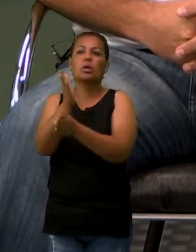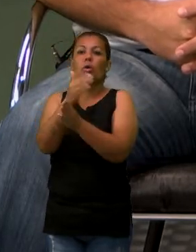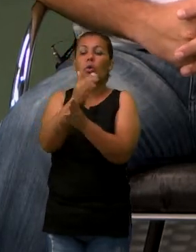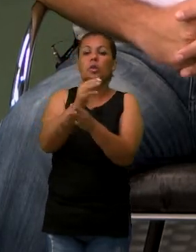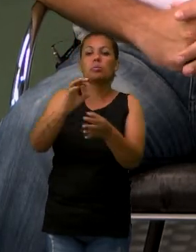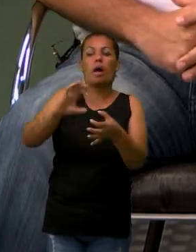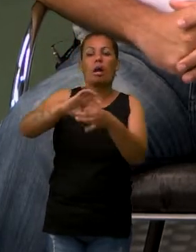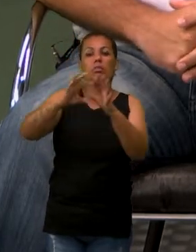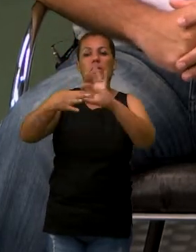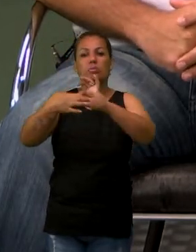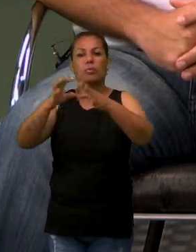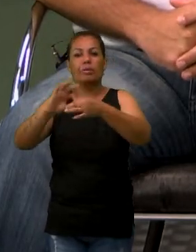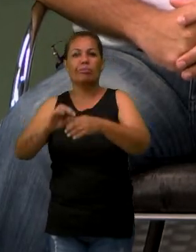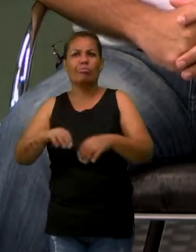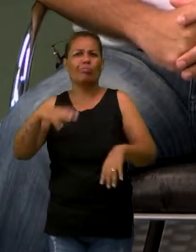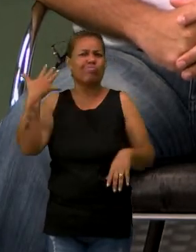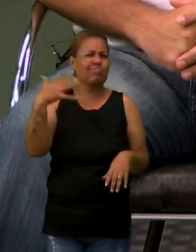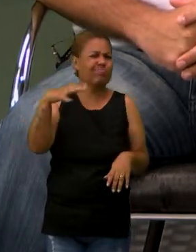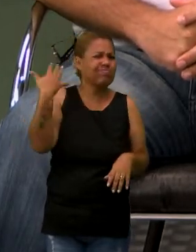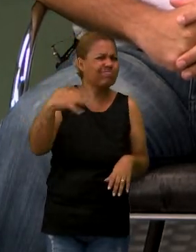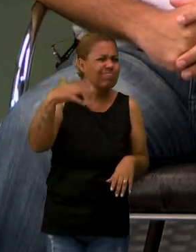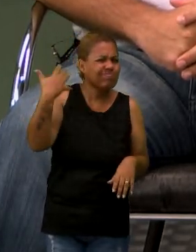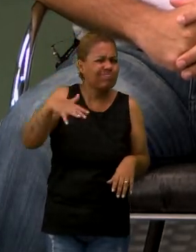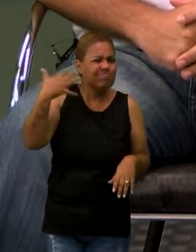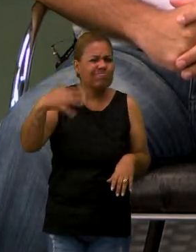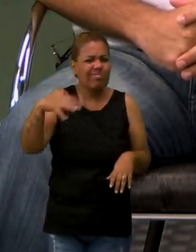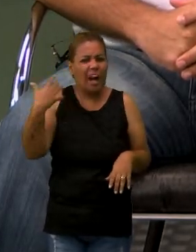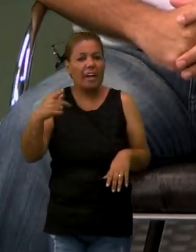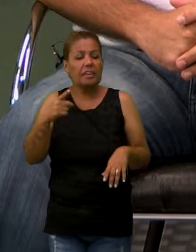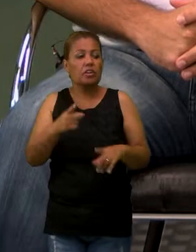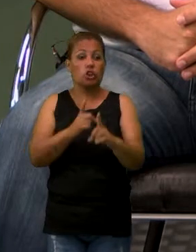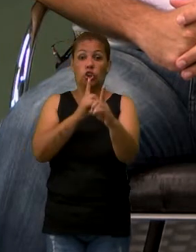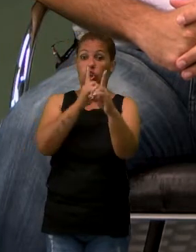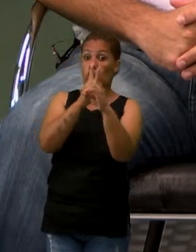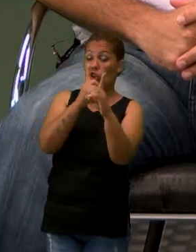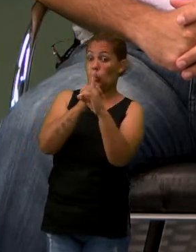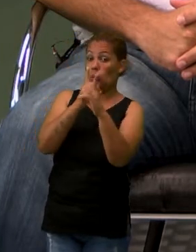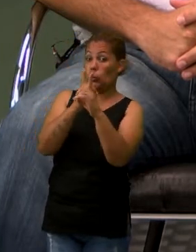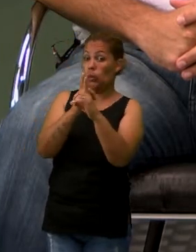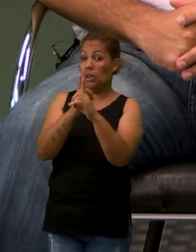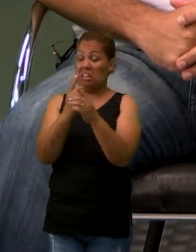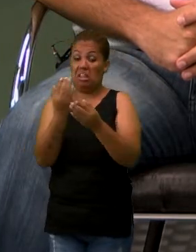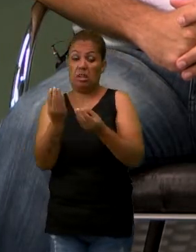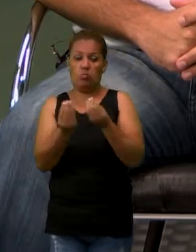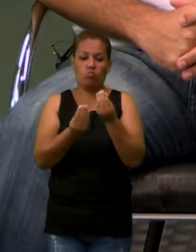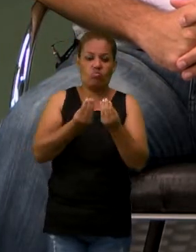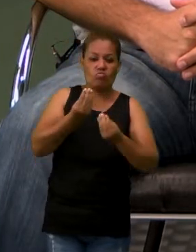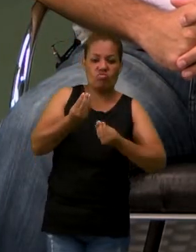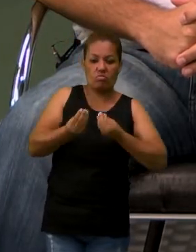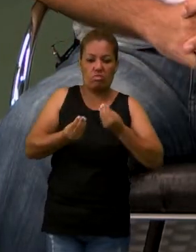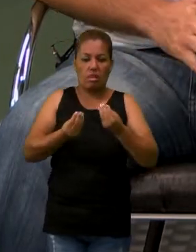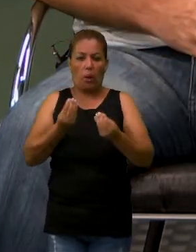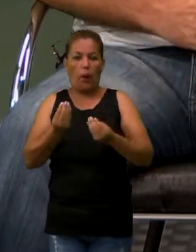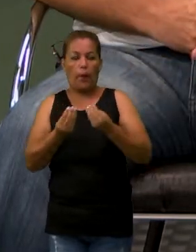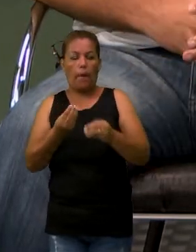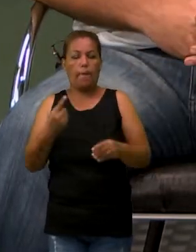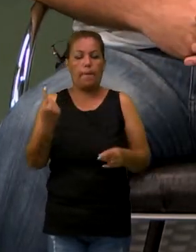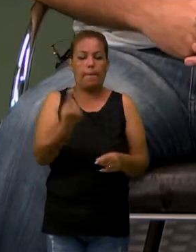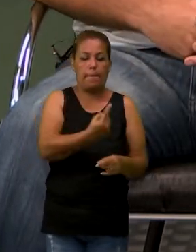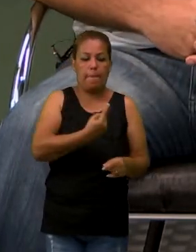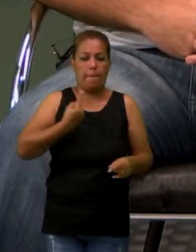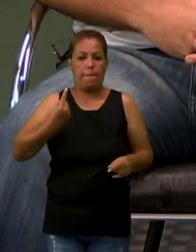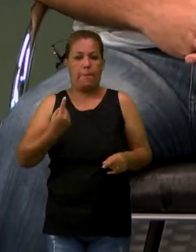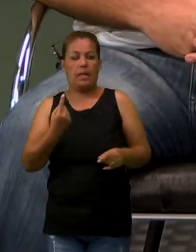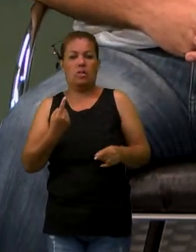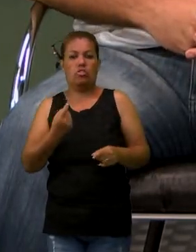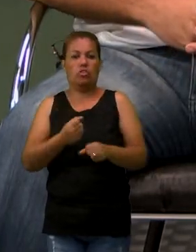olímpicos mesmos eles são estados então é nós encontramos aqui uma solução aqui num pra gente que